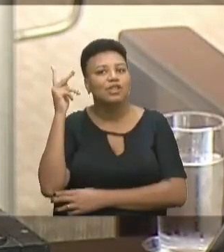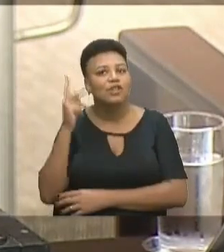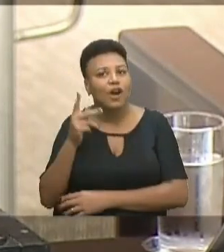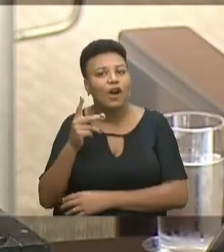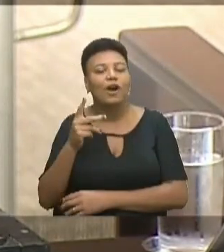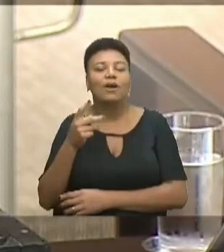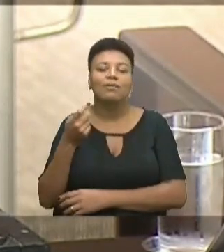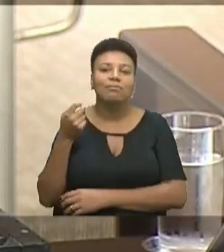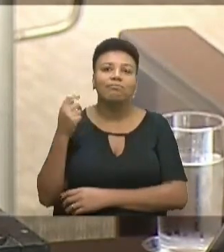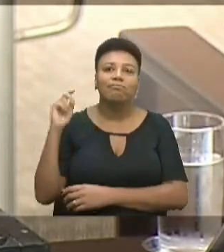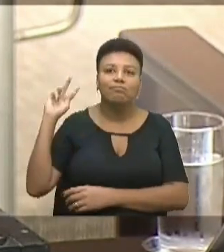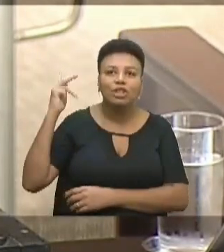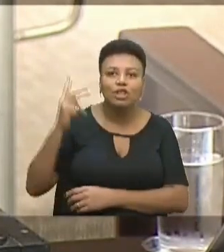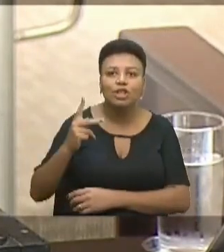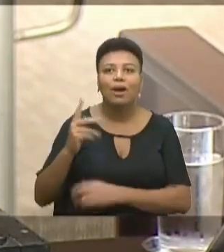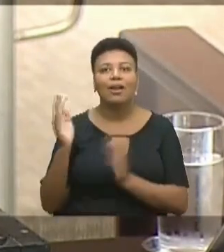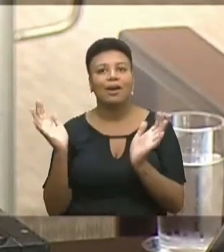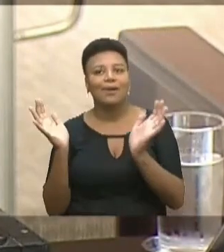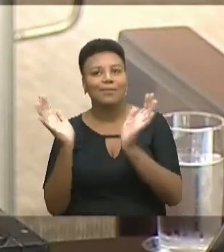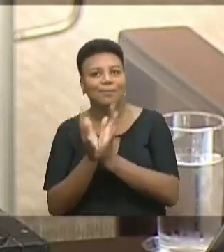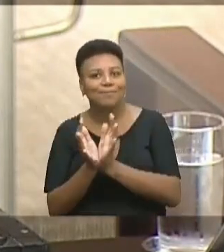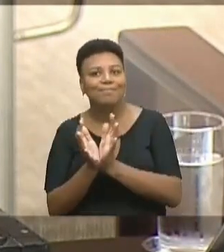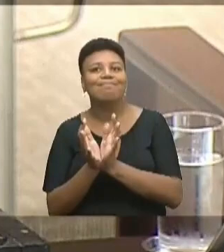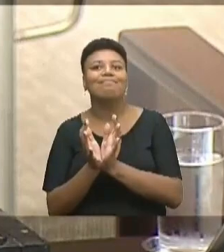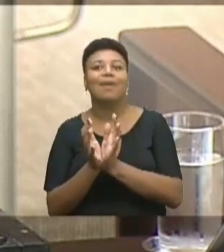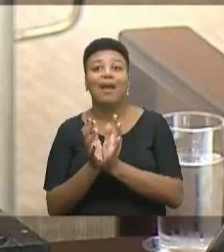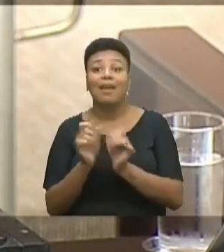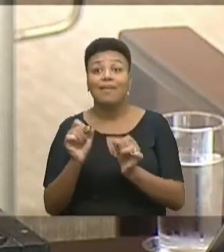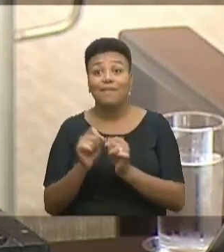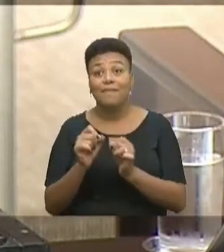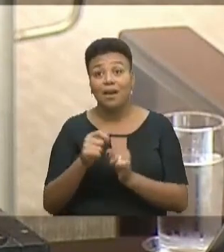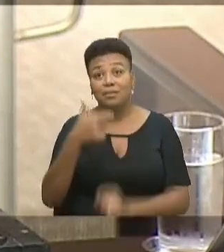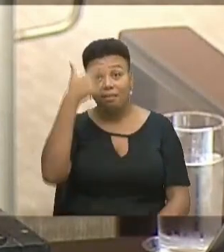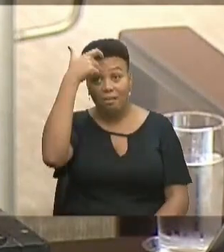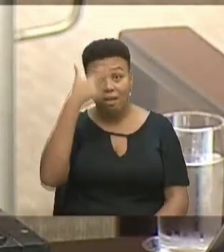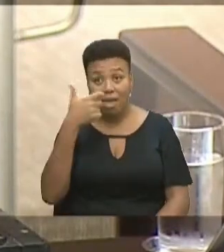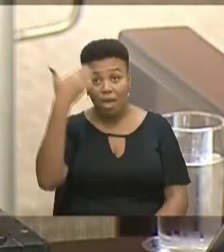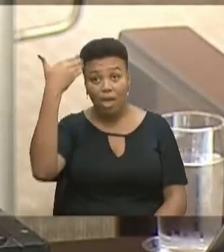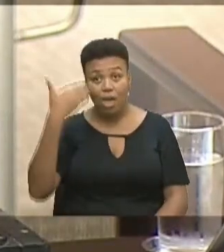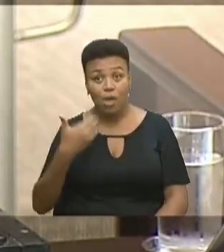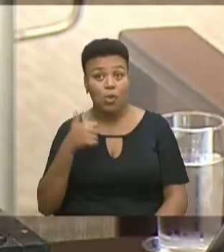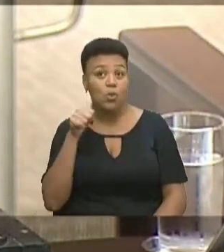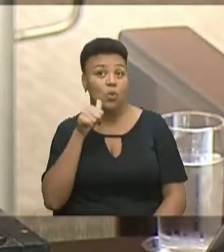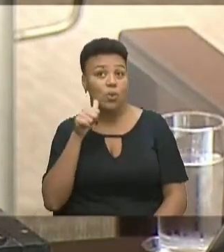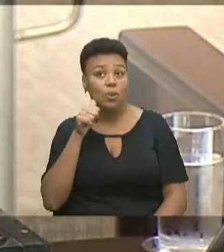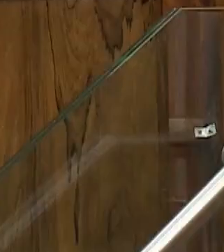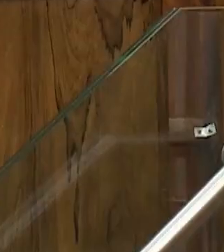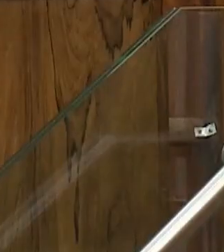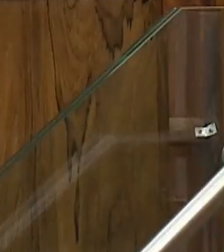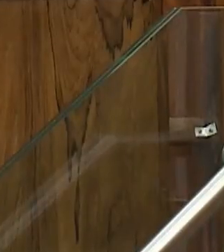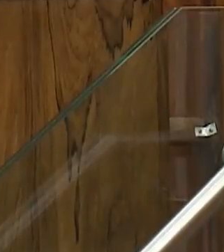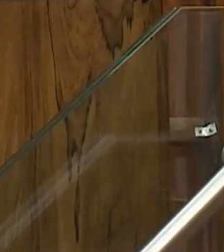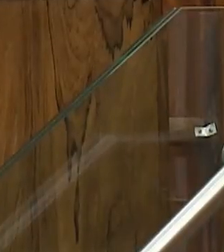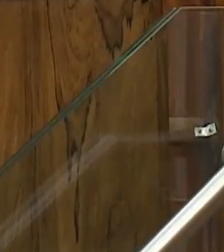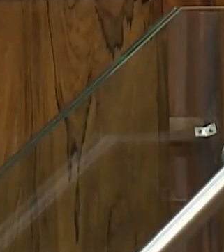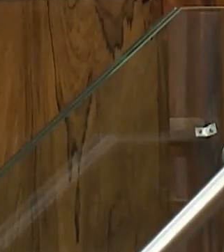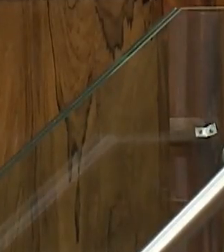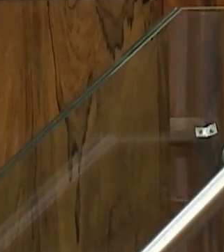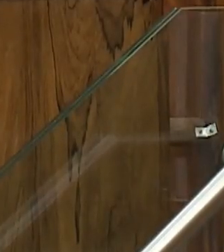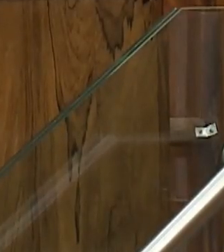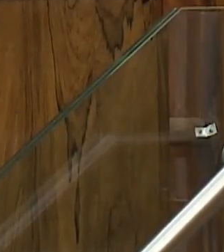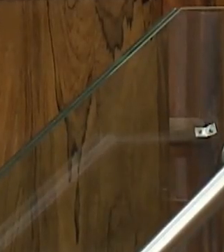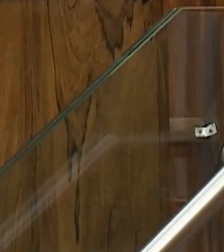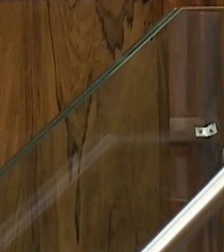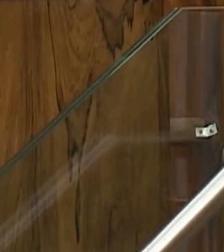das creches para a famílias de baixa renda e das moradias populares em relação ao trabalho que está começando